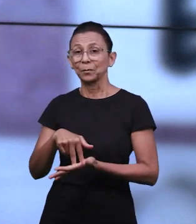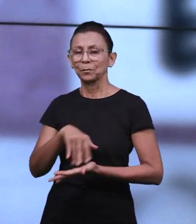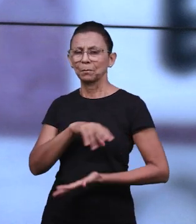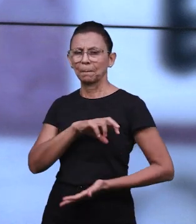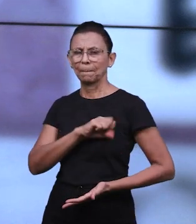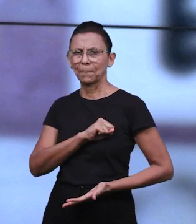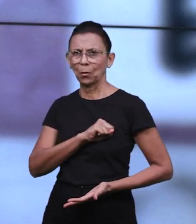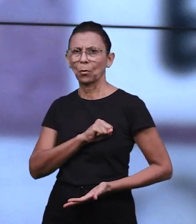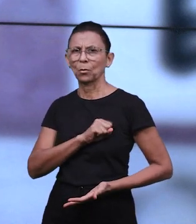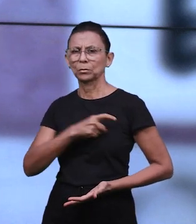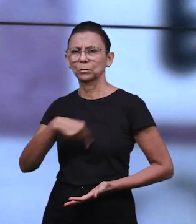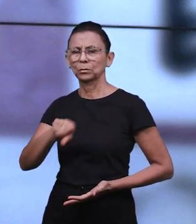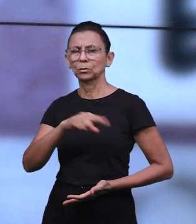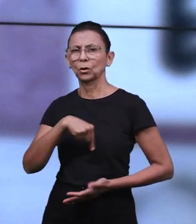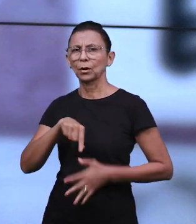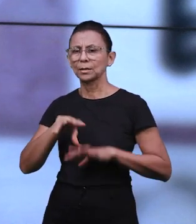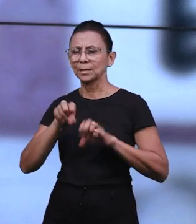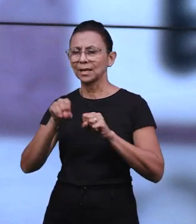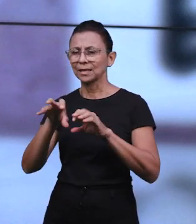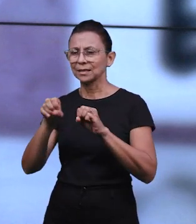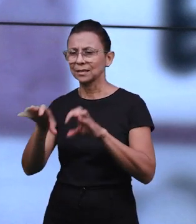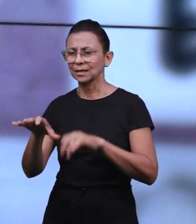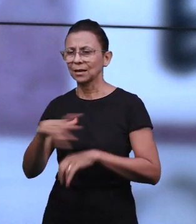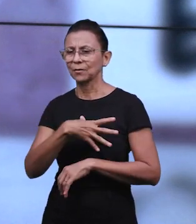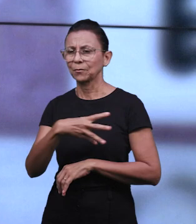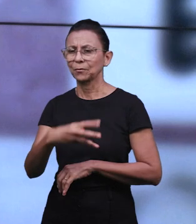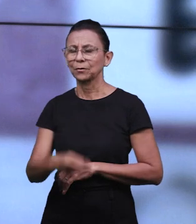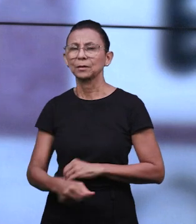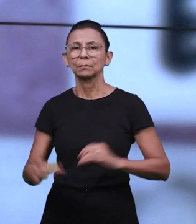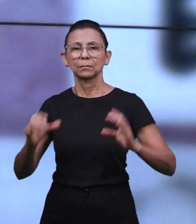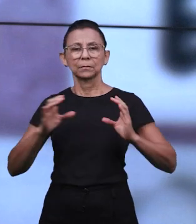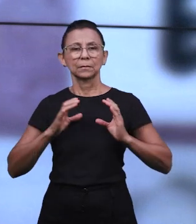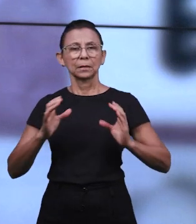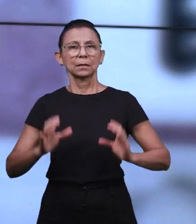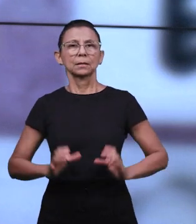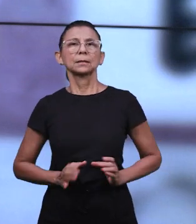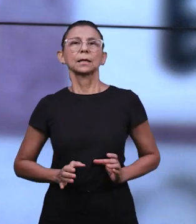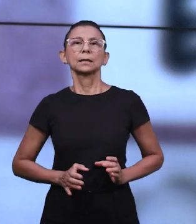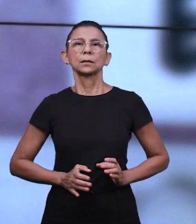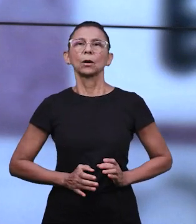e atenção, possamos educá-los para serem bons cidadãos nesta